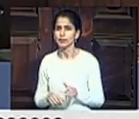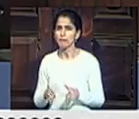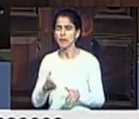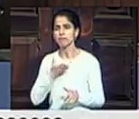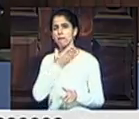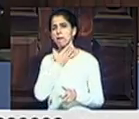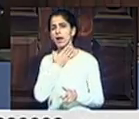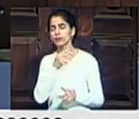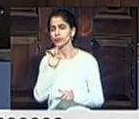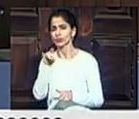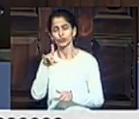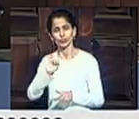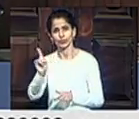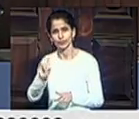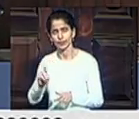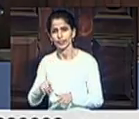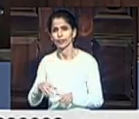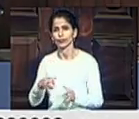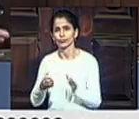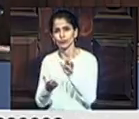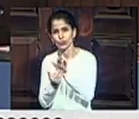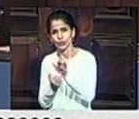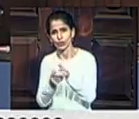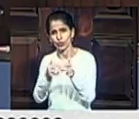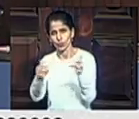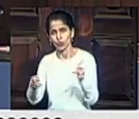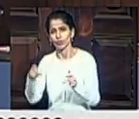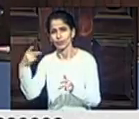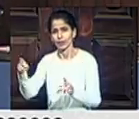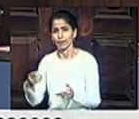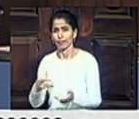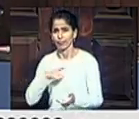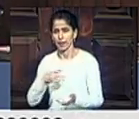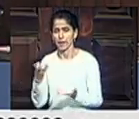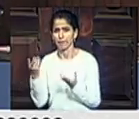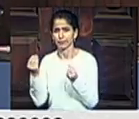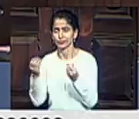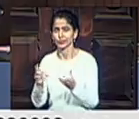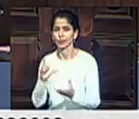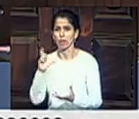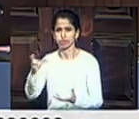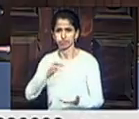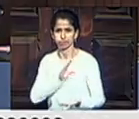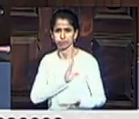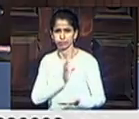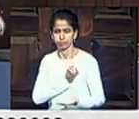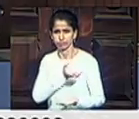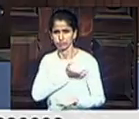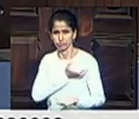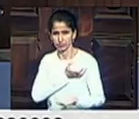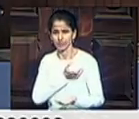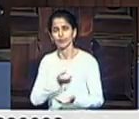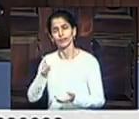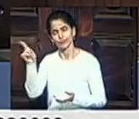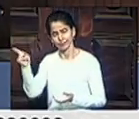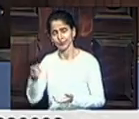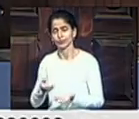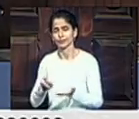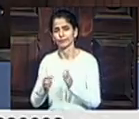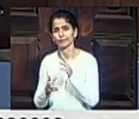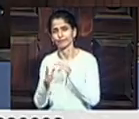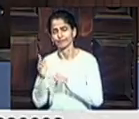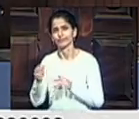demagogia, vamos tirar de quem tem. Mas, pelo amor de Deus, não vamos deixar